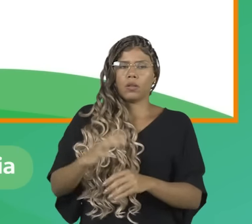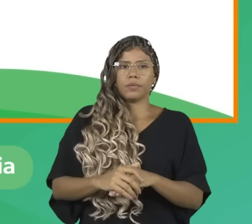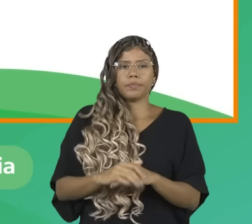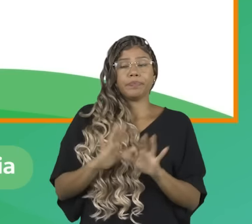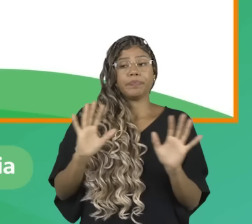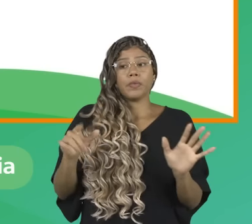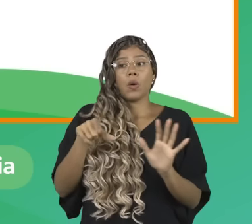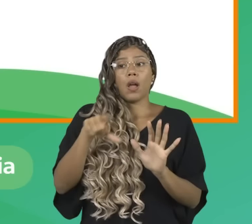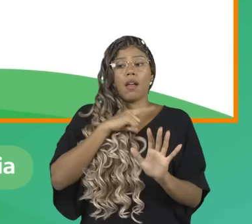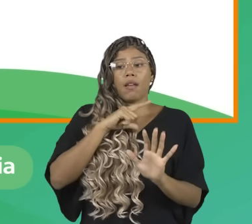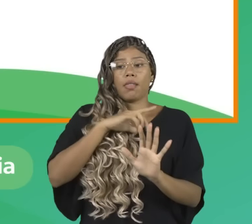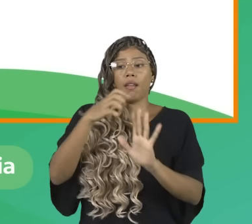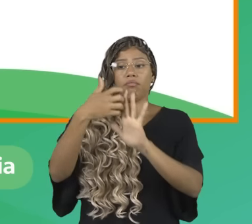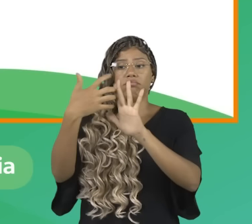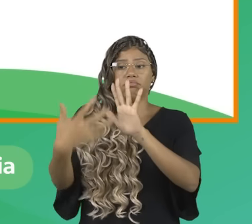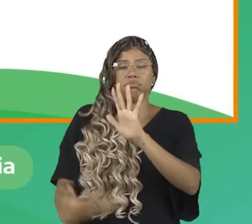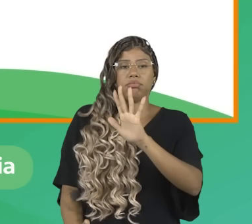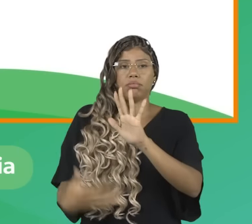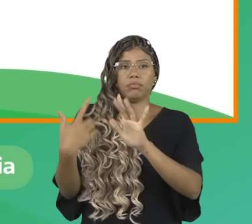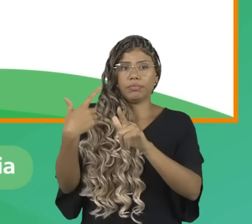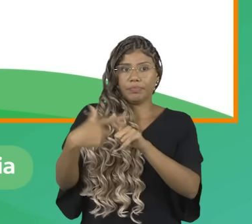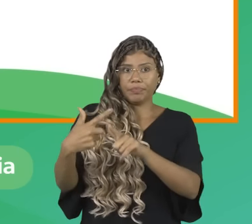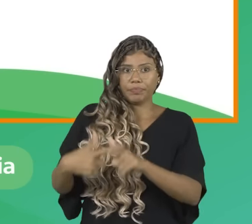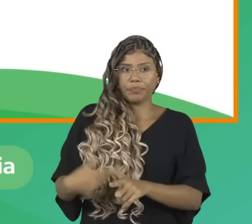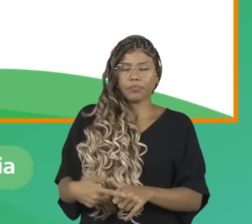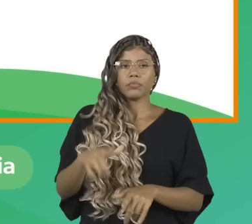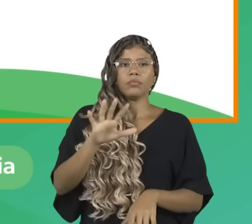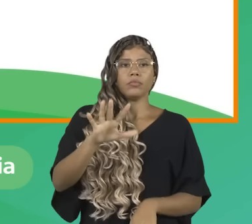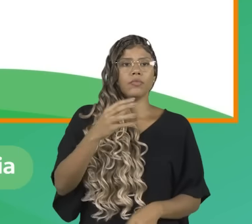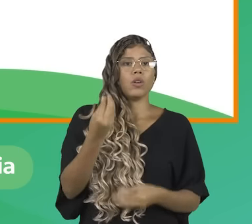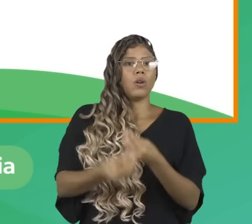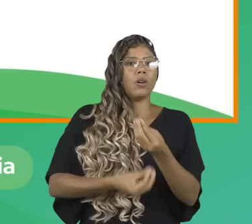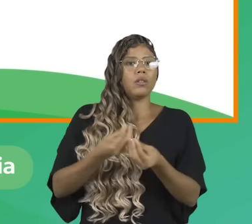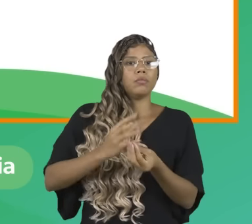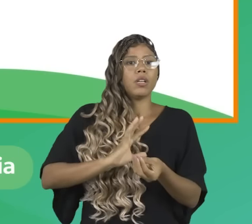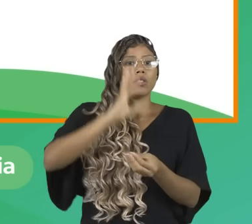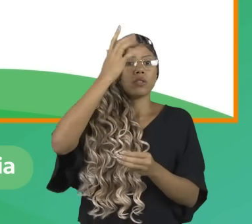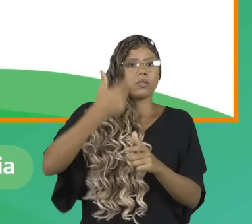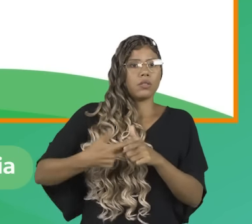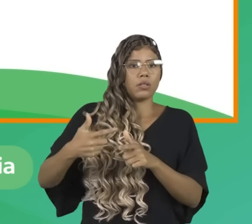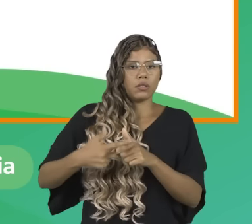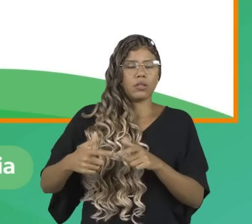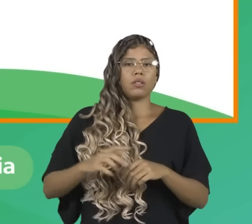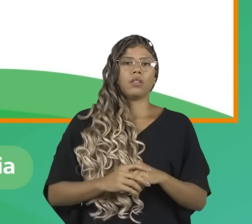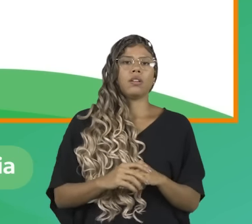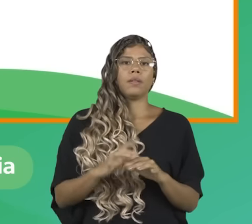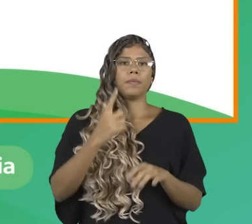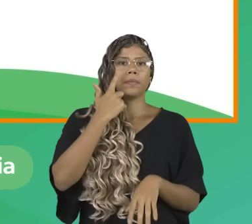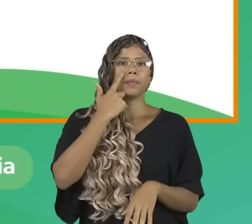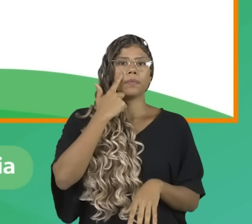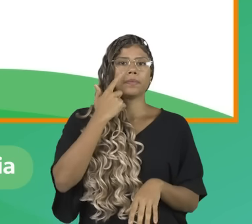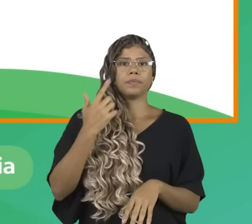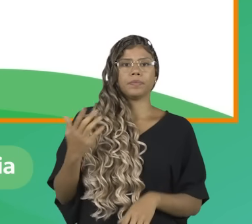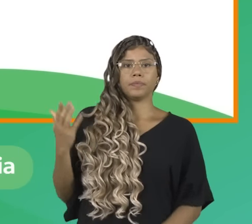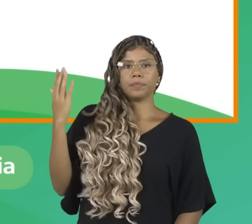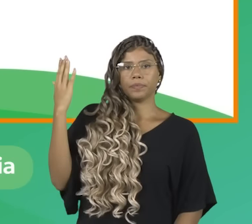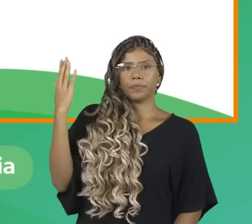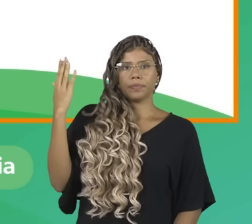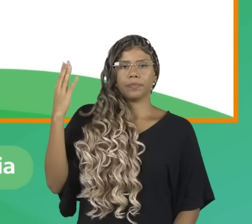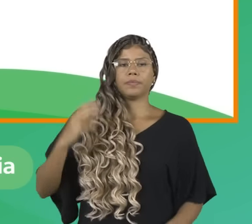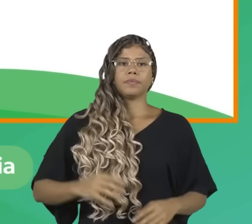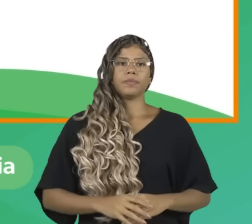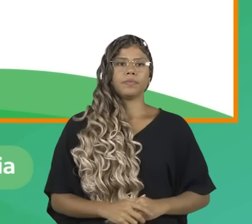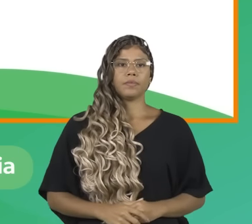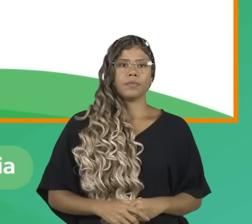o que nós devemos fazer para resolver os problemas que existem? E quais são esses problemas? Vamos lá. Primeiro ponto, controlar o nível de gás carbônico